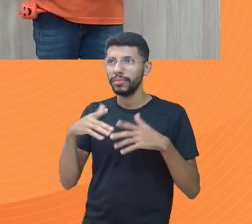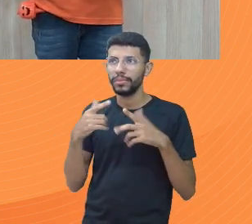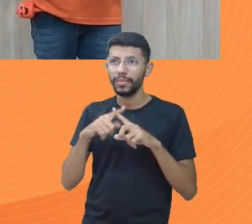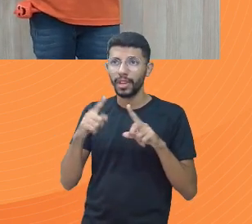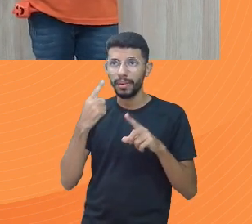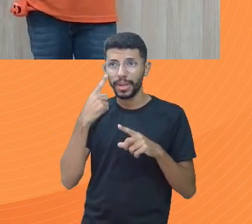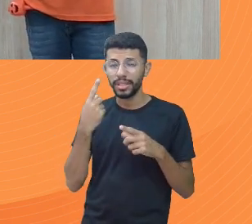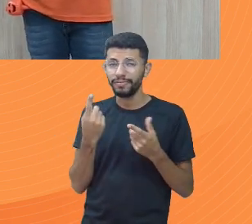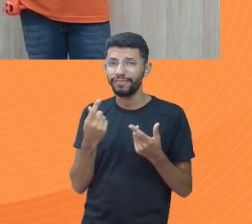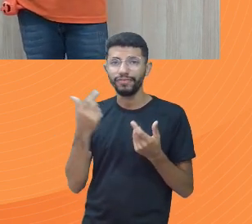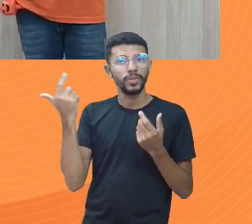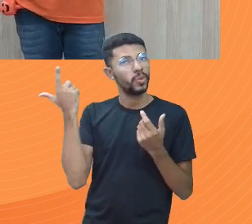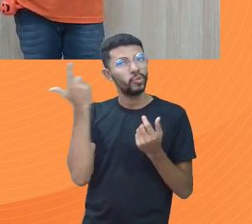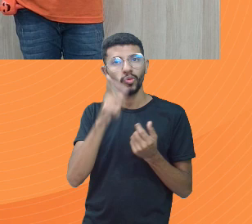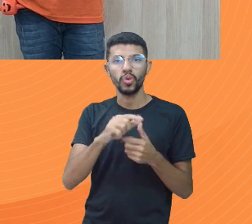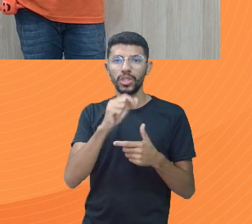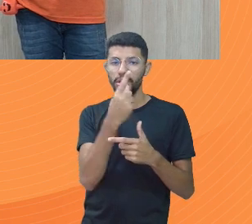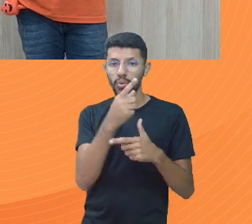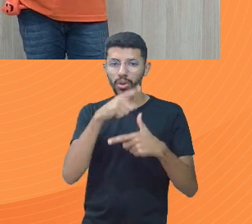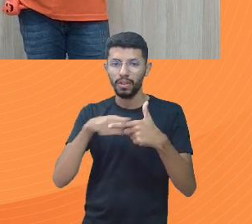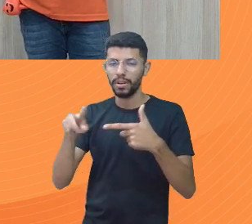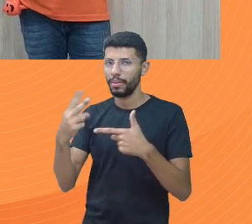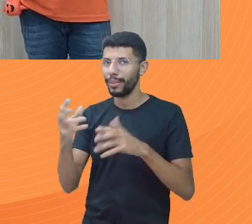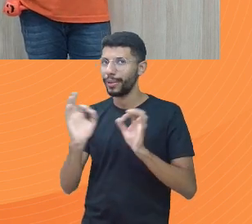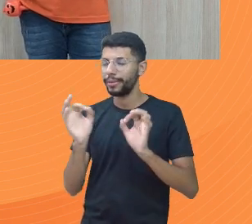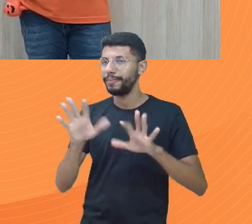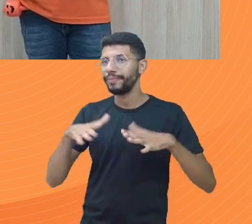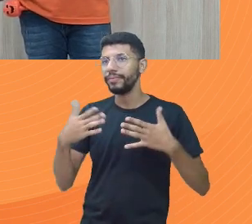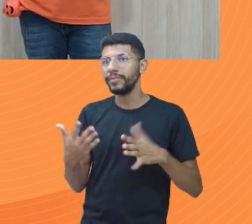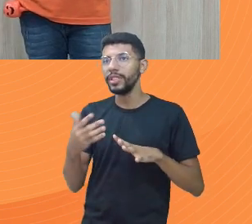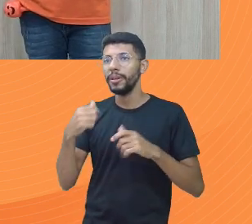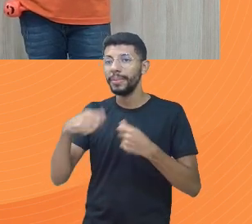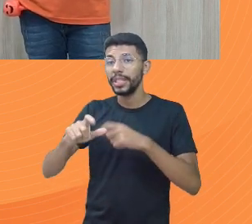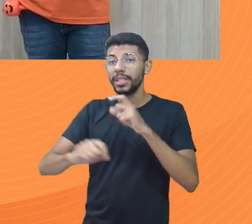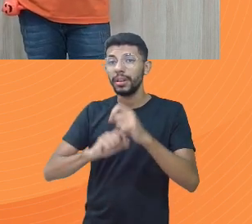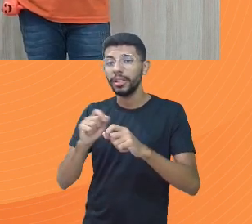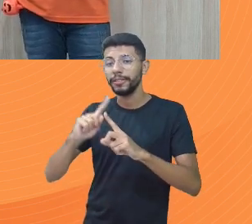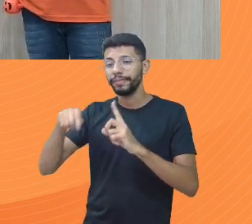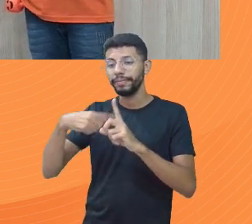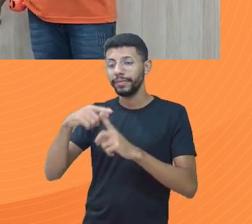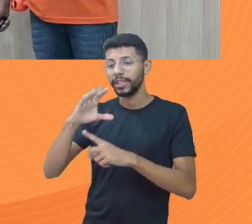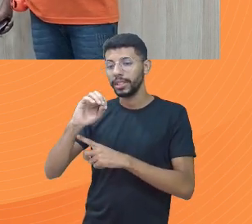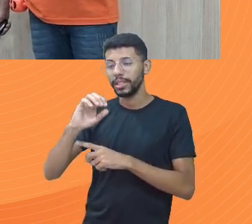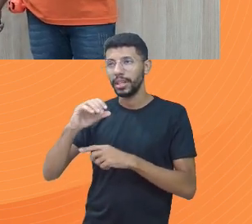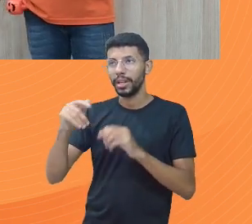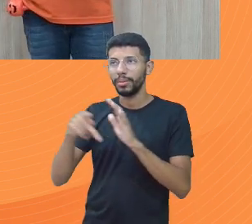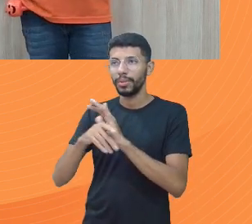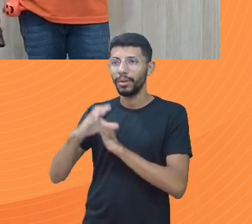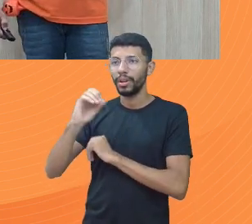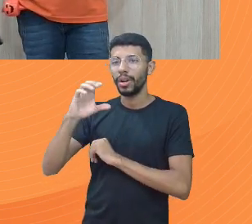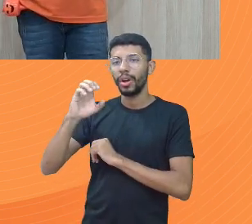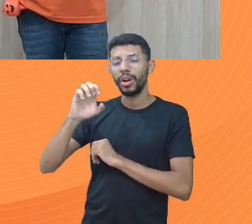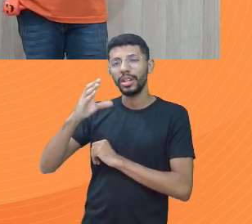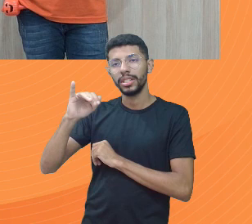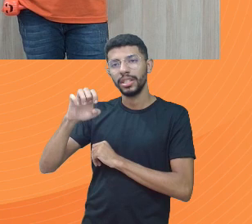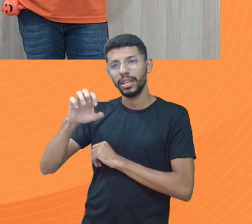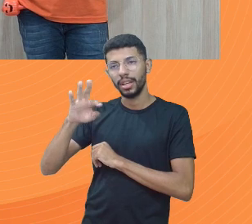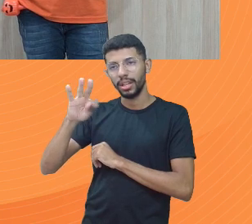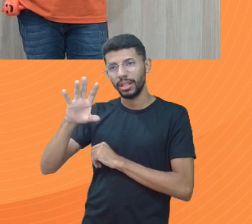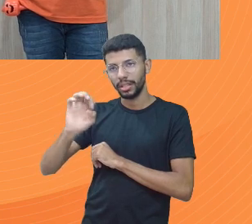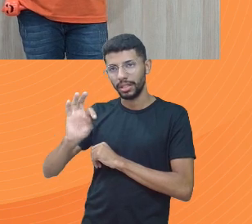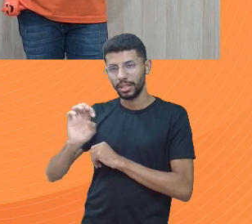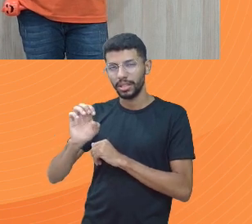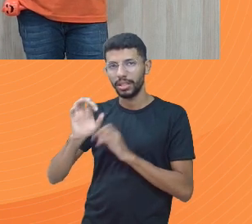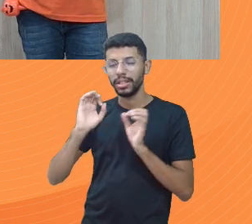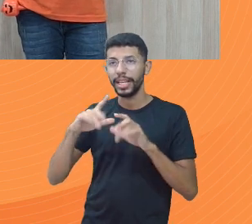por 2. Então, antes de eu baixar o próximo número, eu preciso colocar 0 no quociente, que é justamente esse 0 que está aí antes do